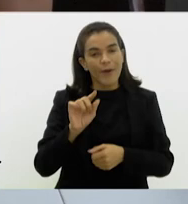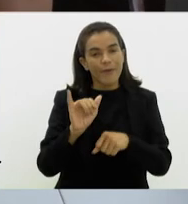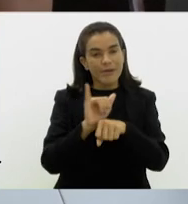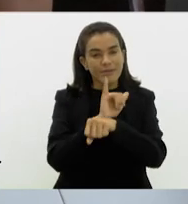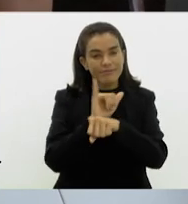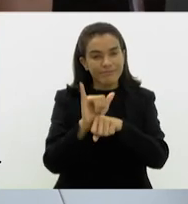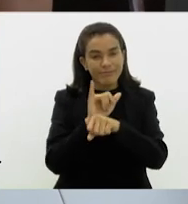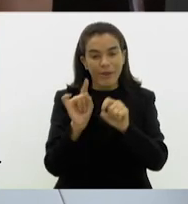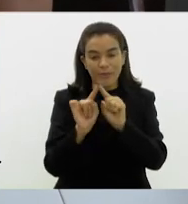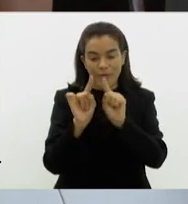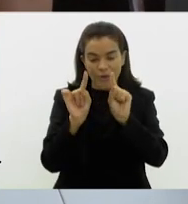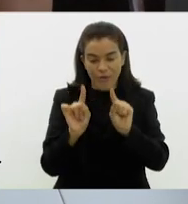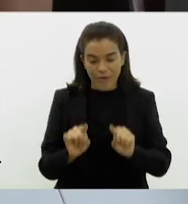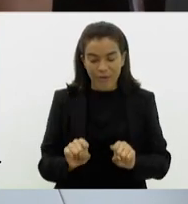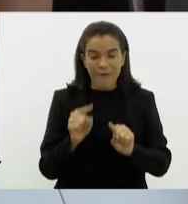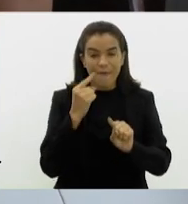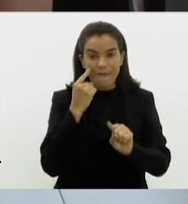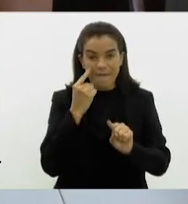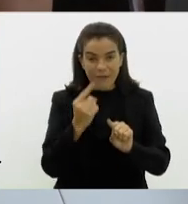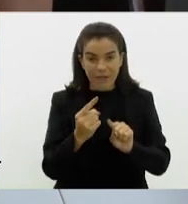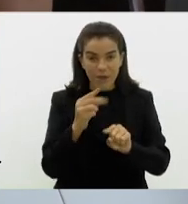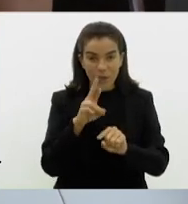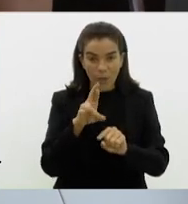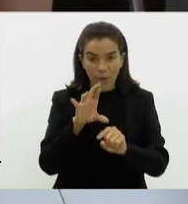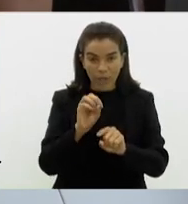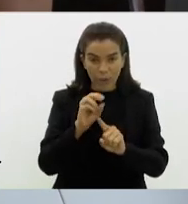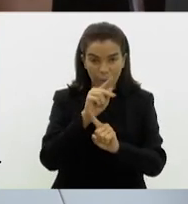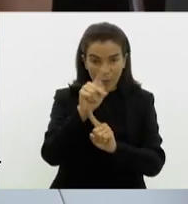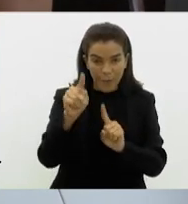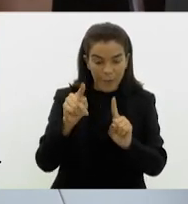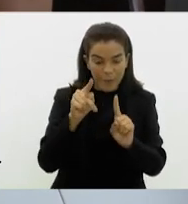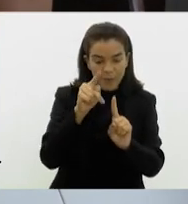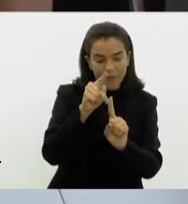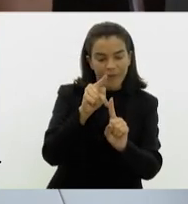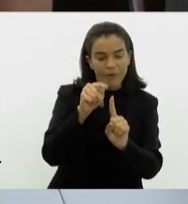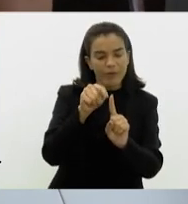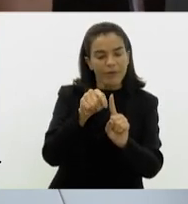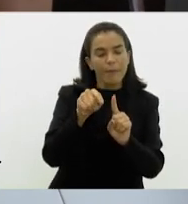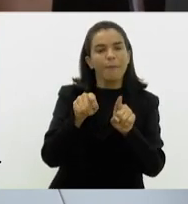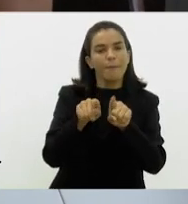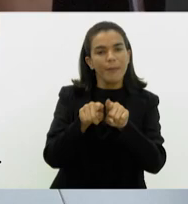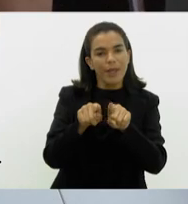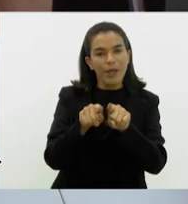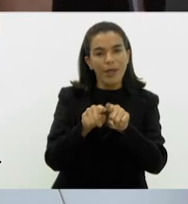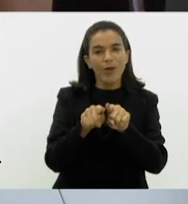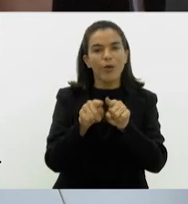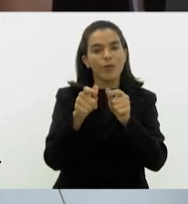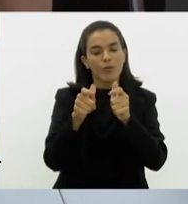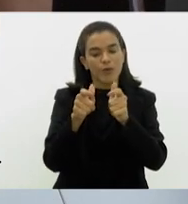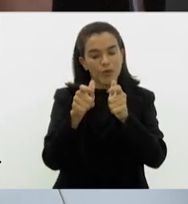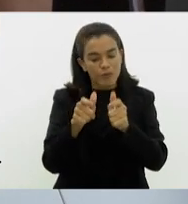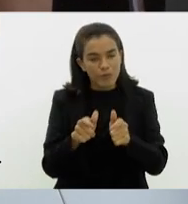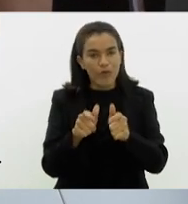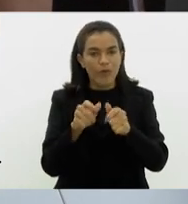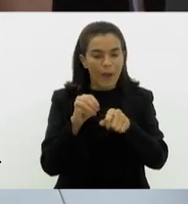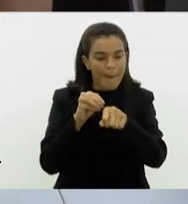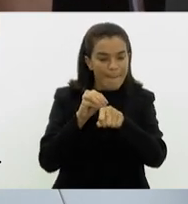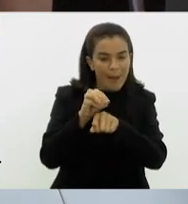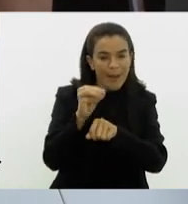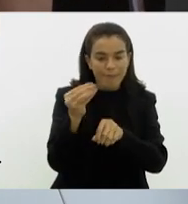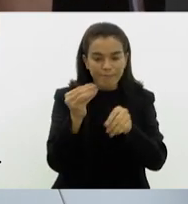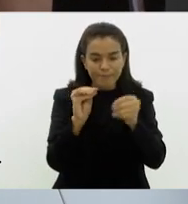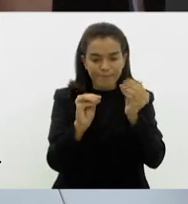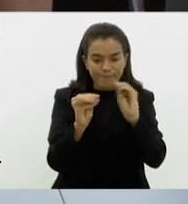do funcionário ver o Rio Previdência como abrigo também das questões dele, para não